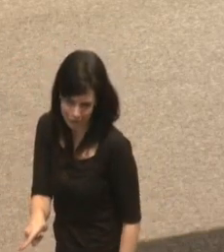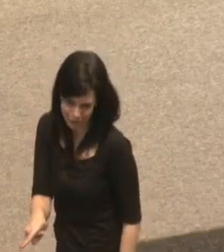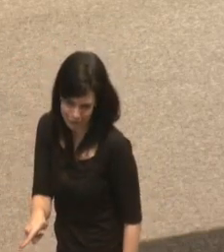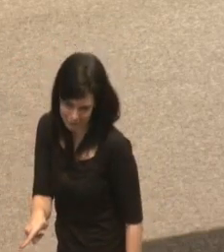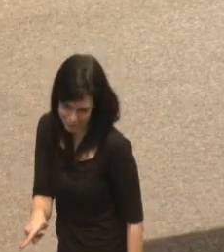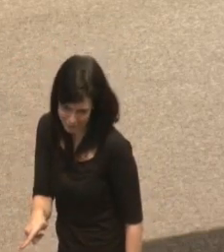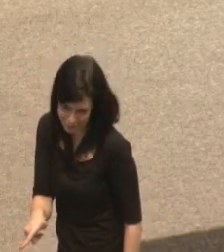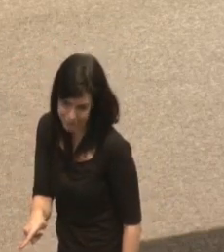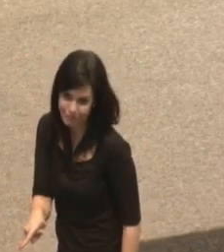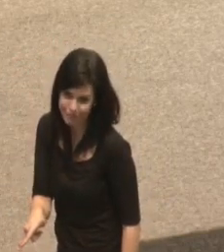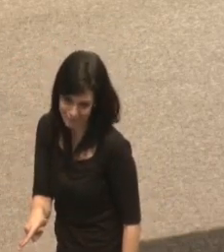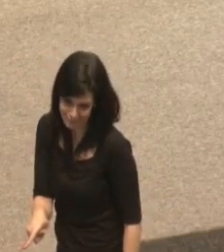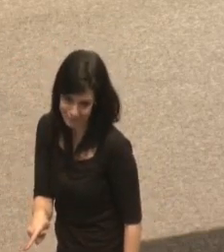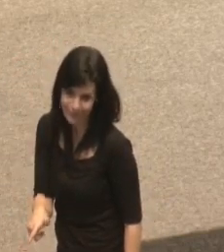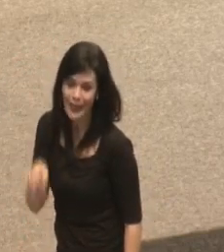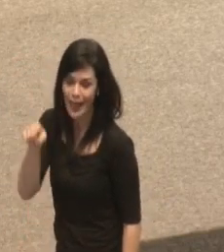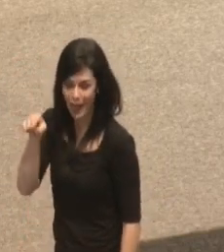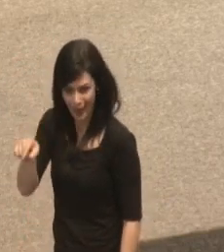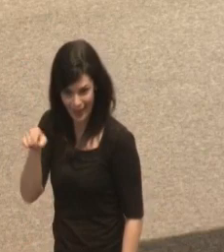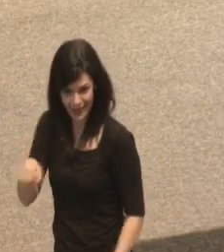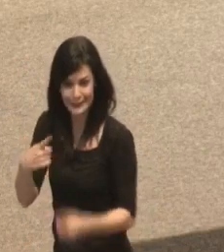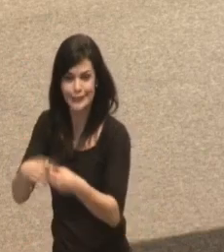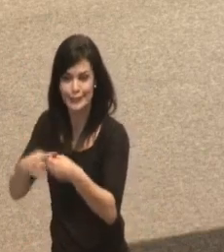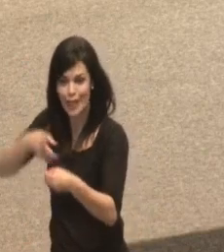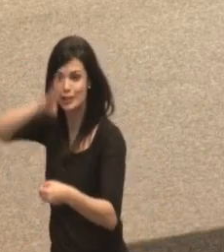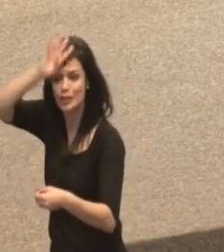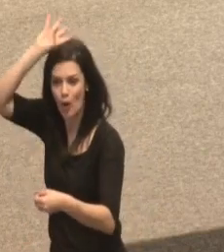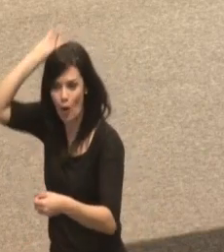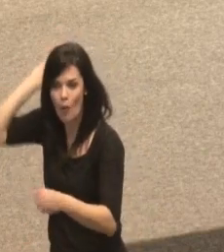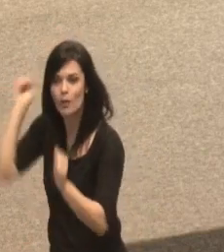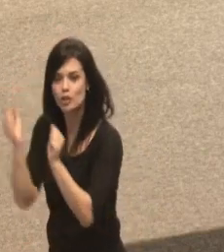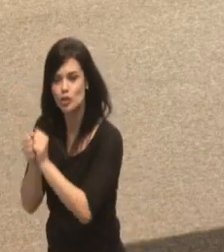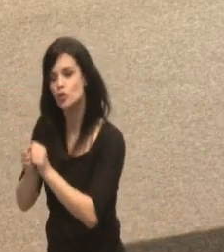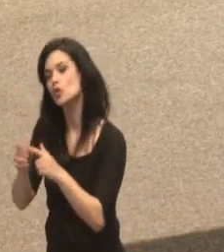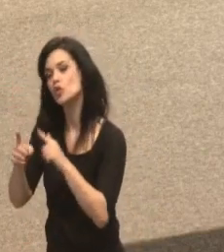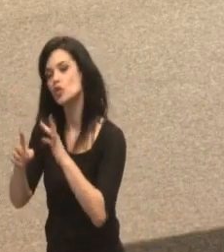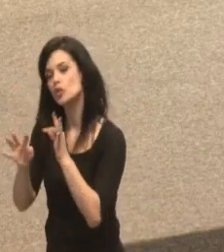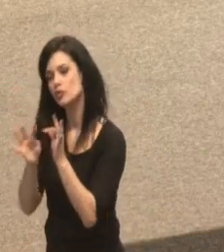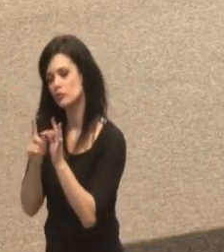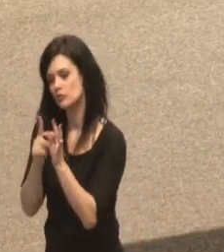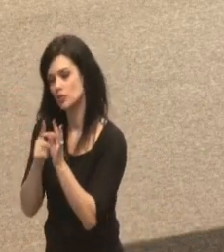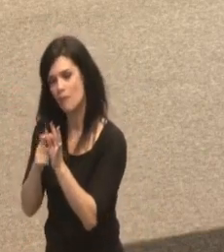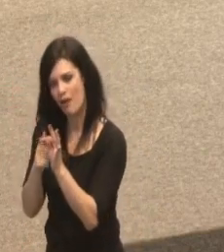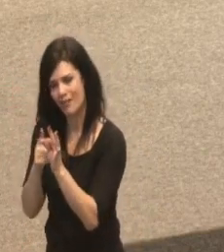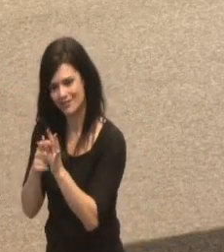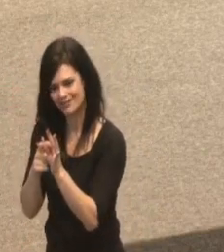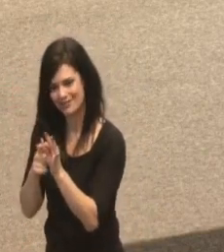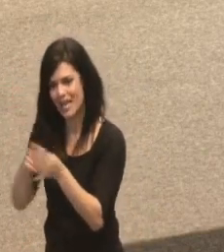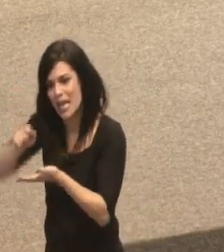Roma. E lá em Roma, ele junto com Timóteo, escreveu